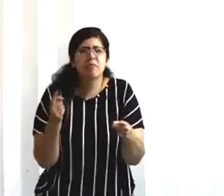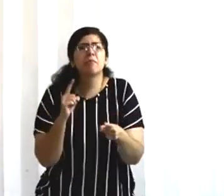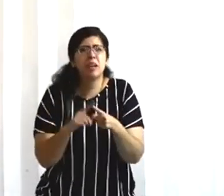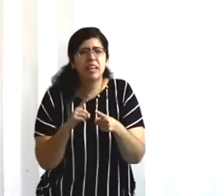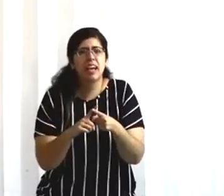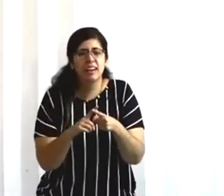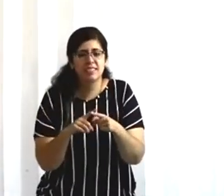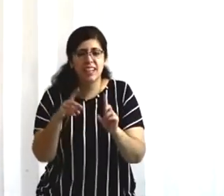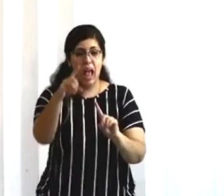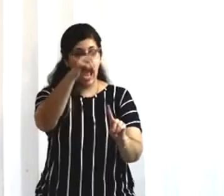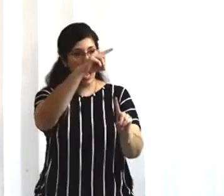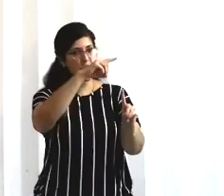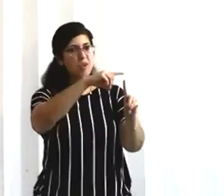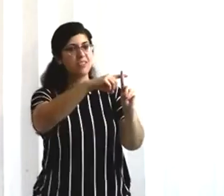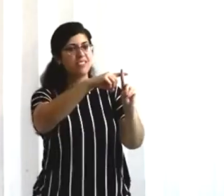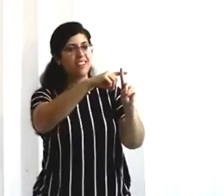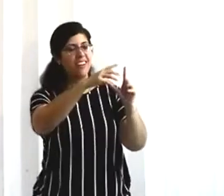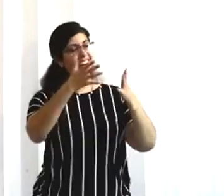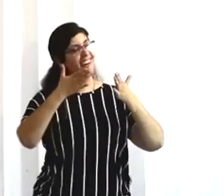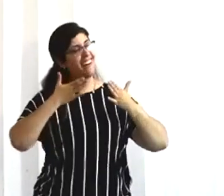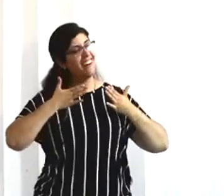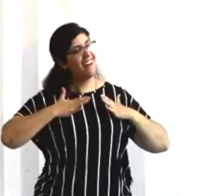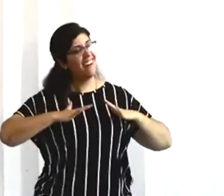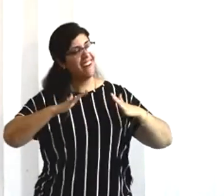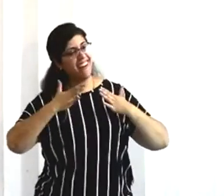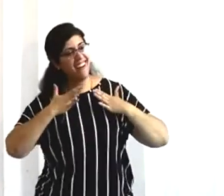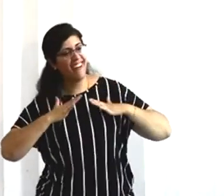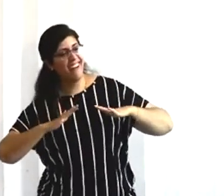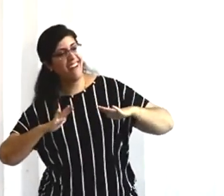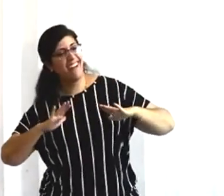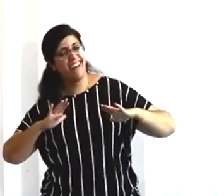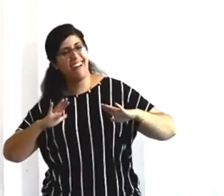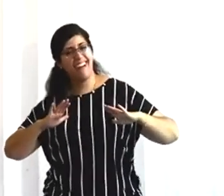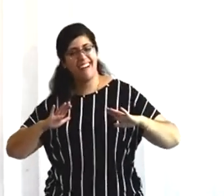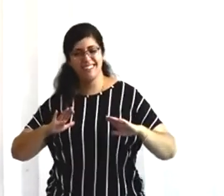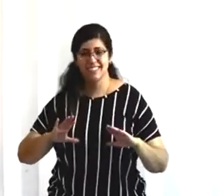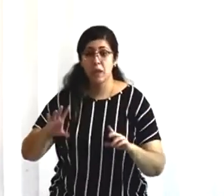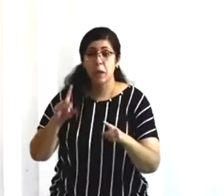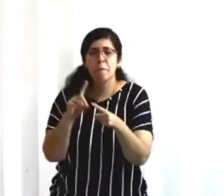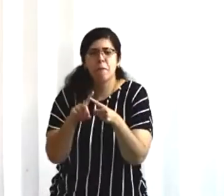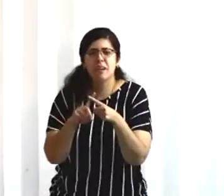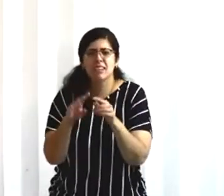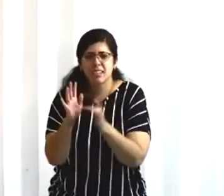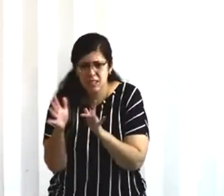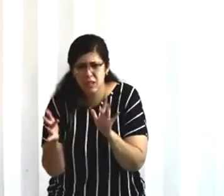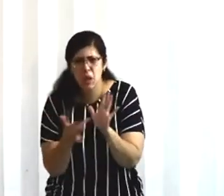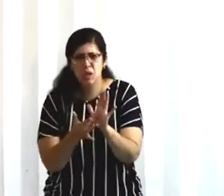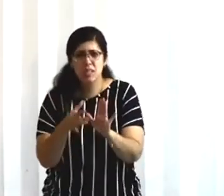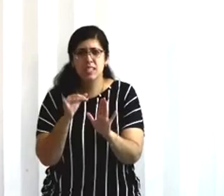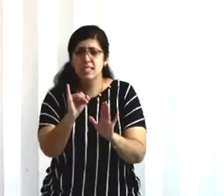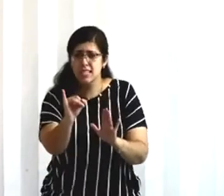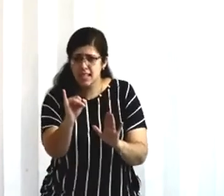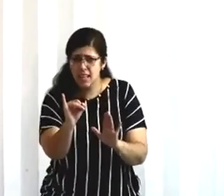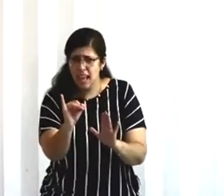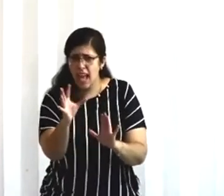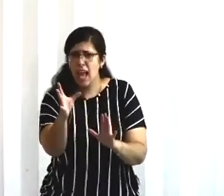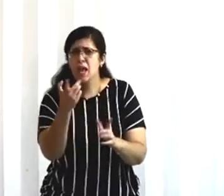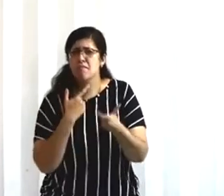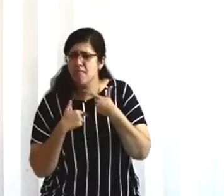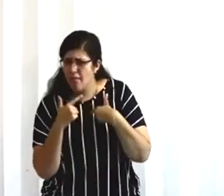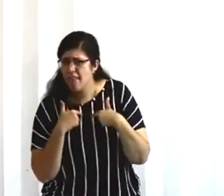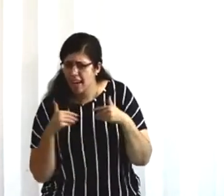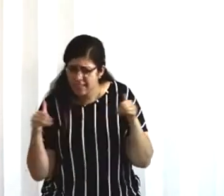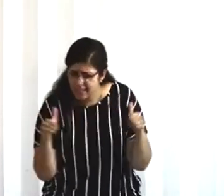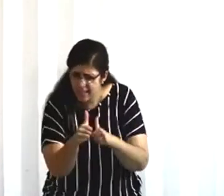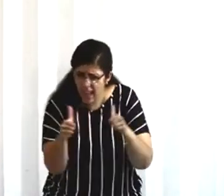está leve. Por isso que Jesus vai dizer, se aqueles que querem segui-lo, devem agora